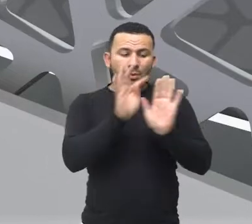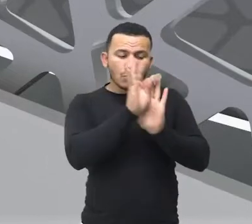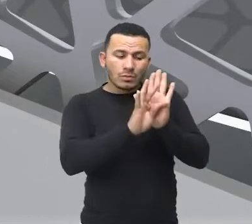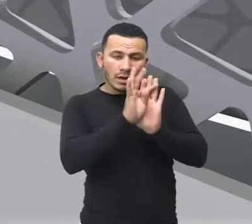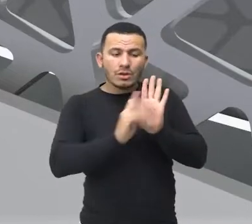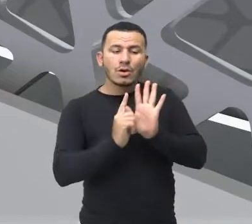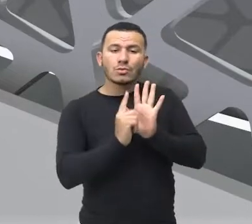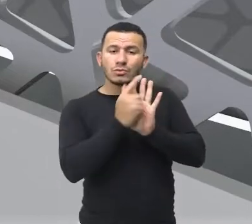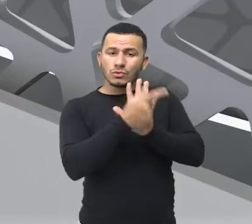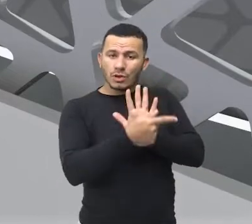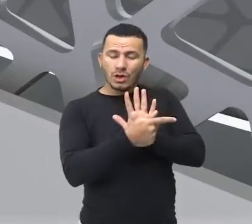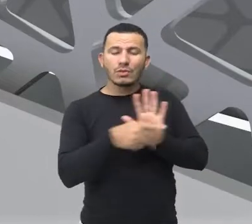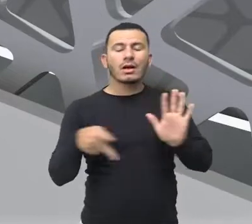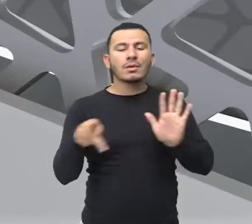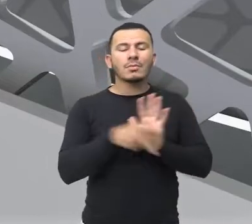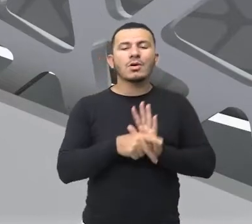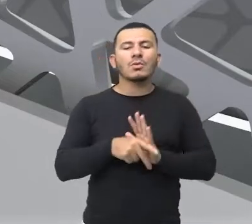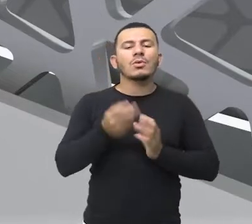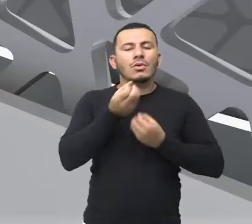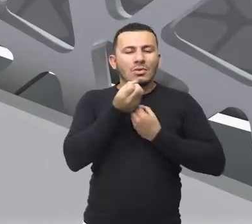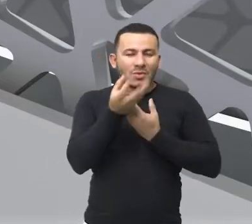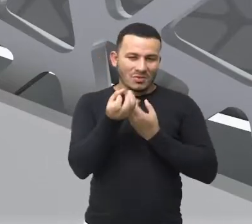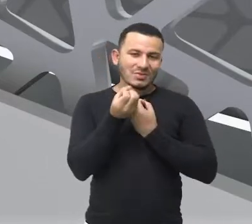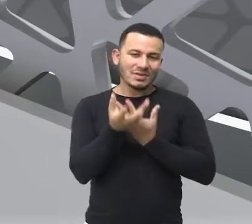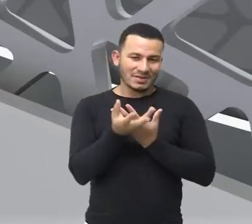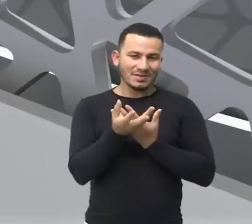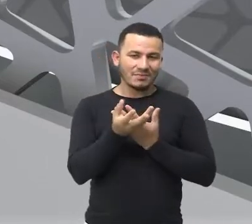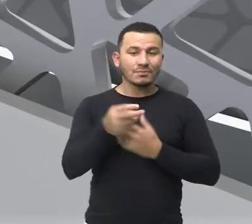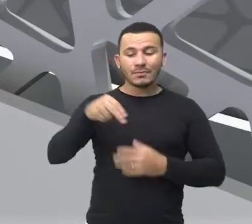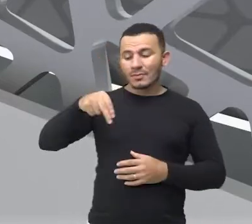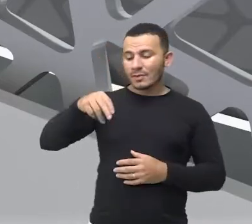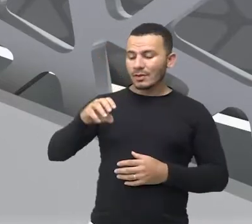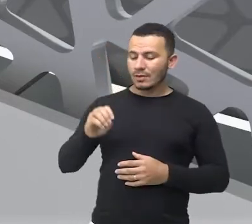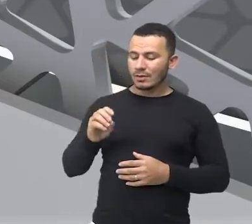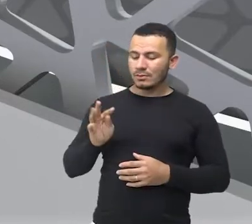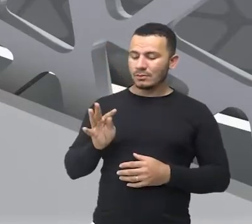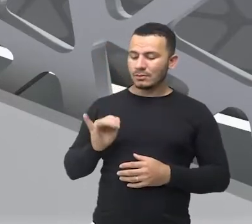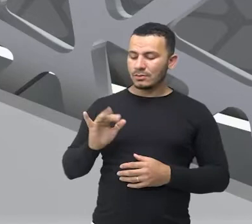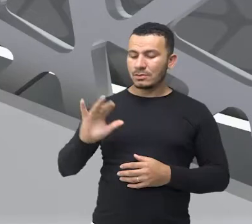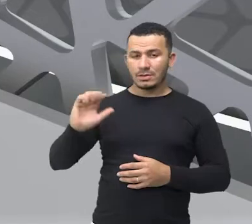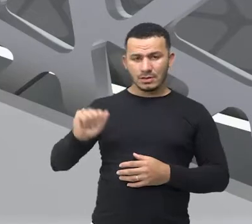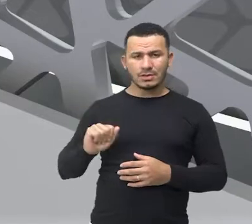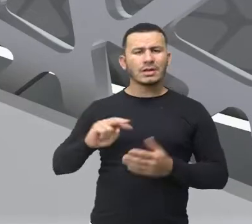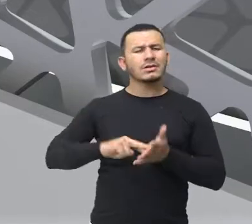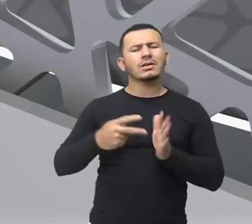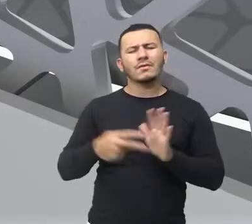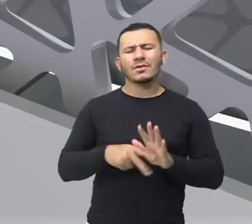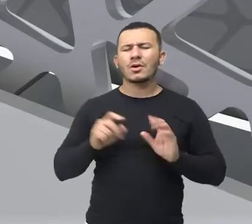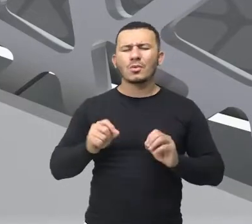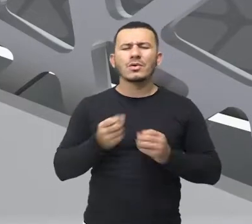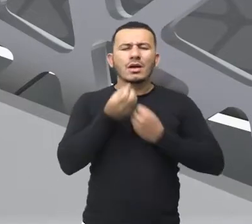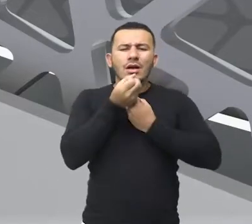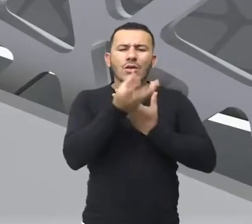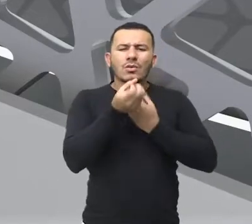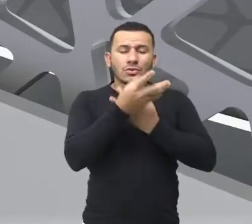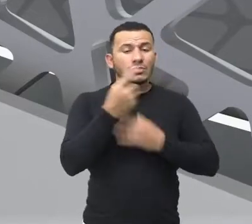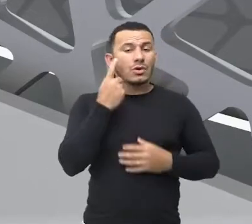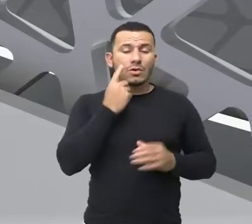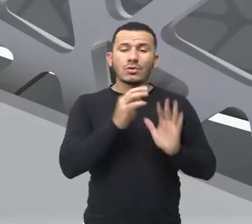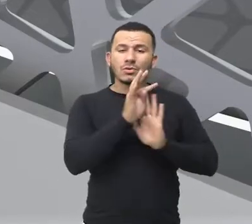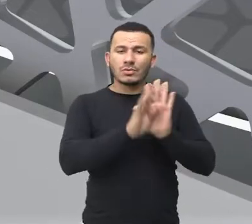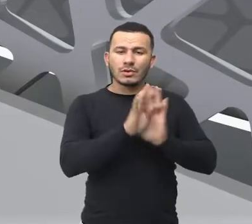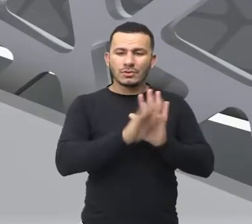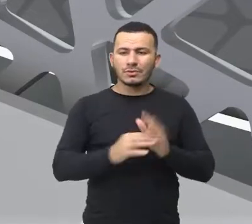gênero dele é uma notícia. E o que é uma notícia? Colocando aí para vocês o nosso texto,